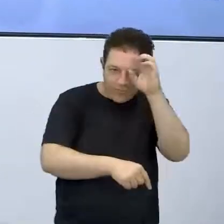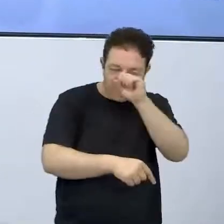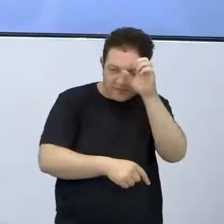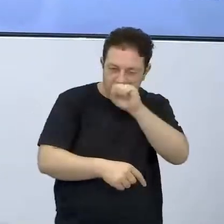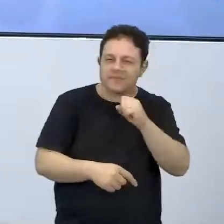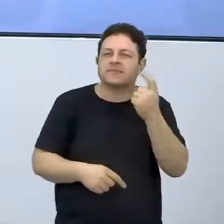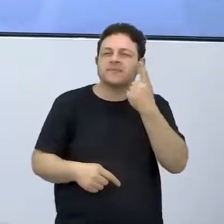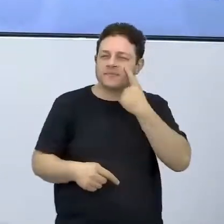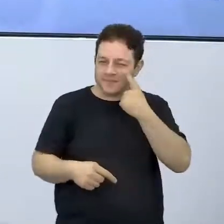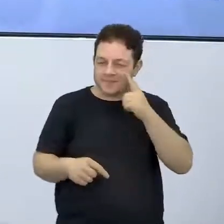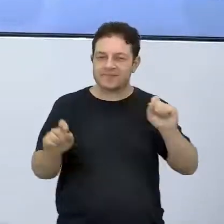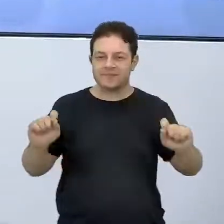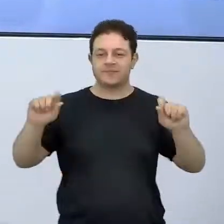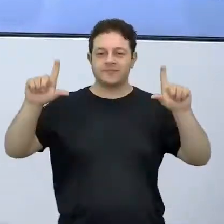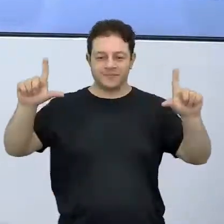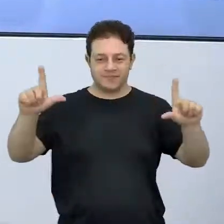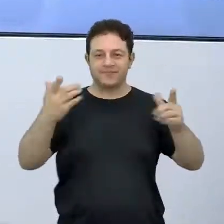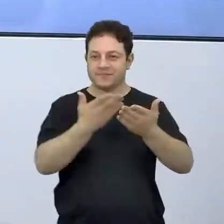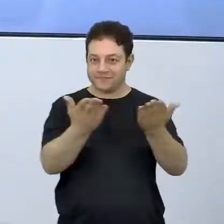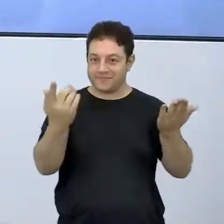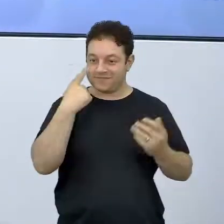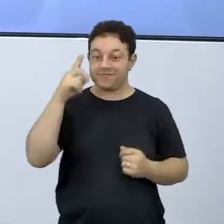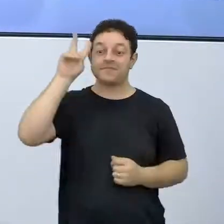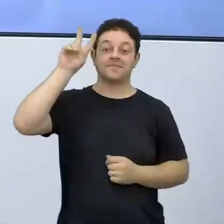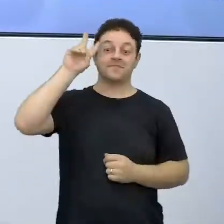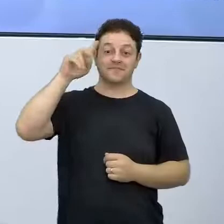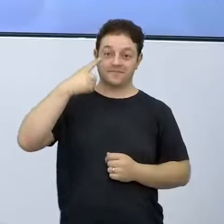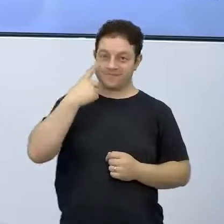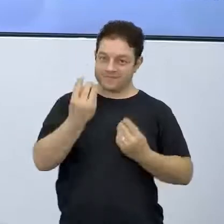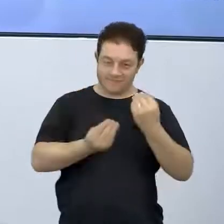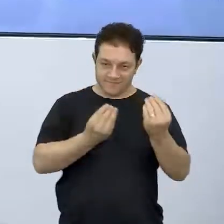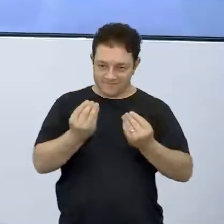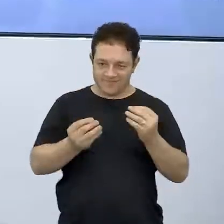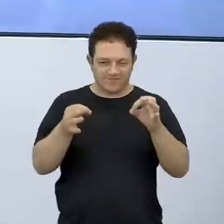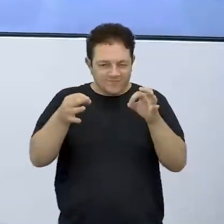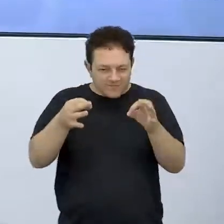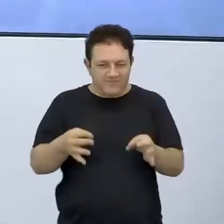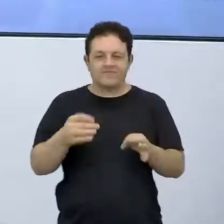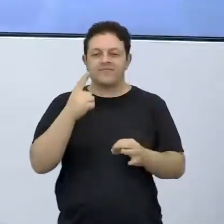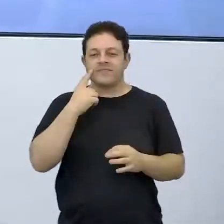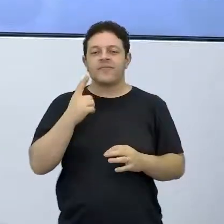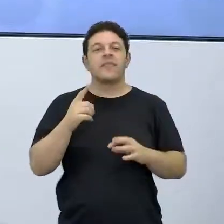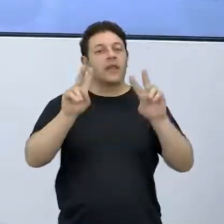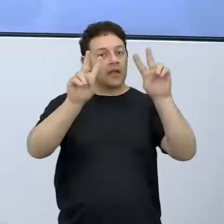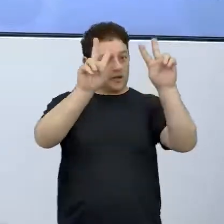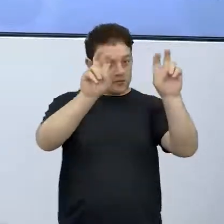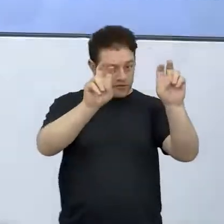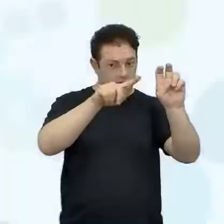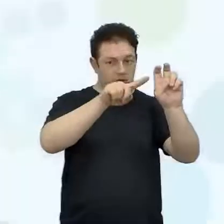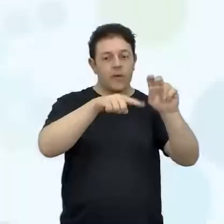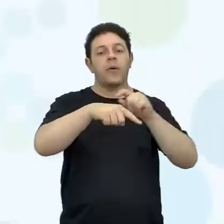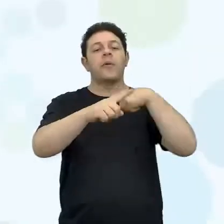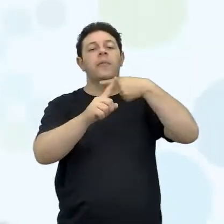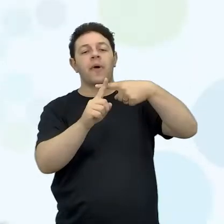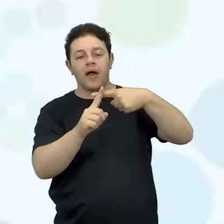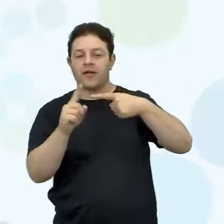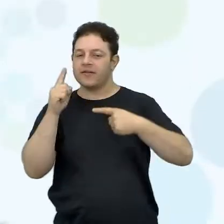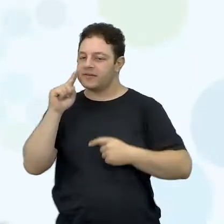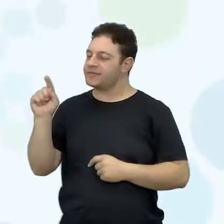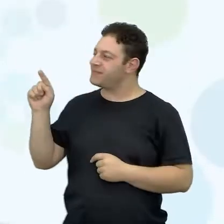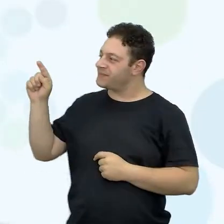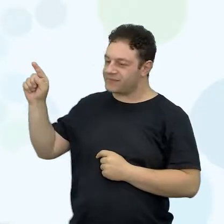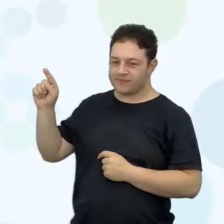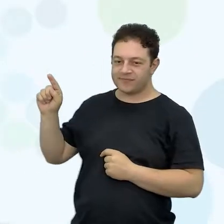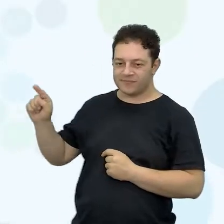vamos aparecer aí na tela, né, para você ver aí direitinho não só o título da nossa aula, como tudo que